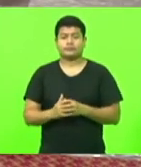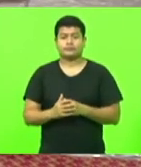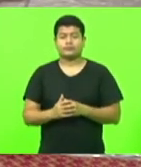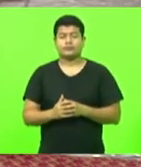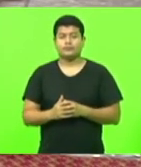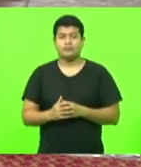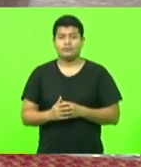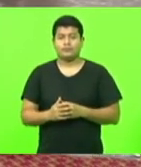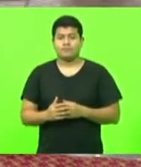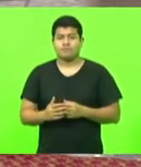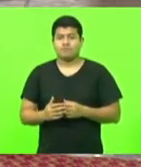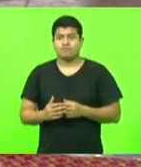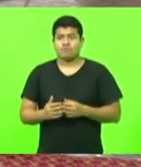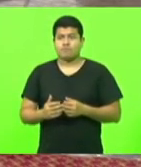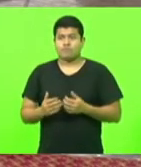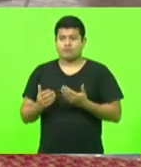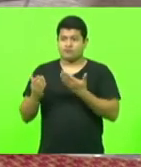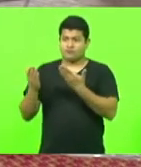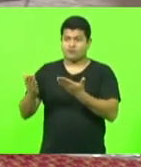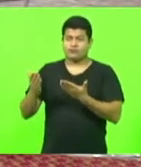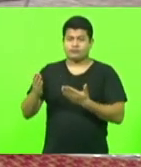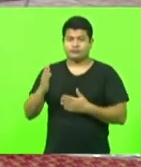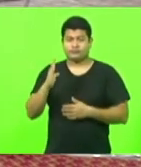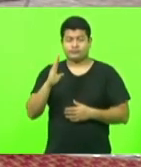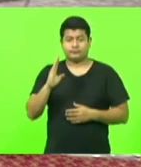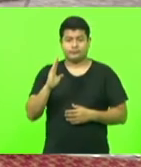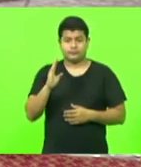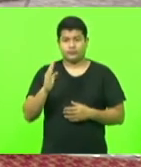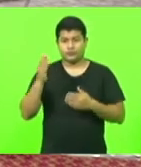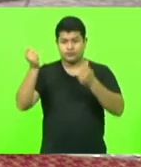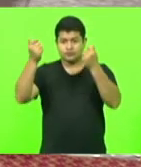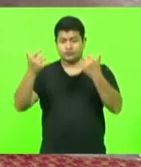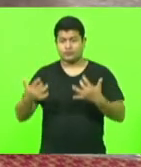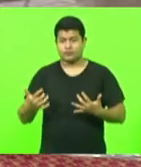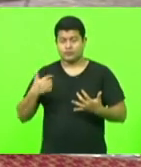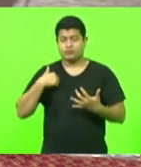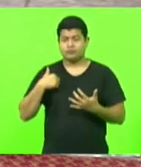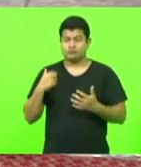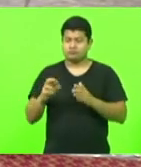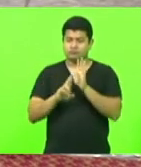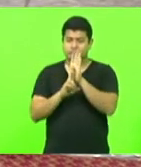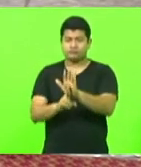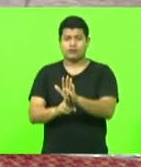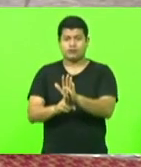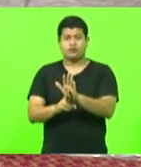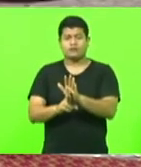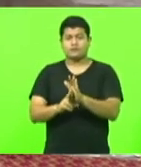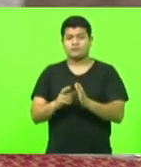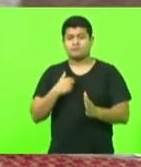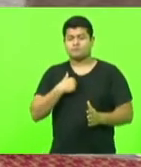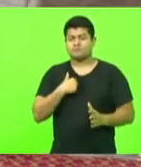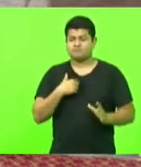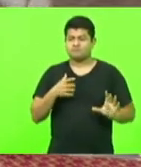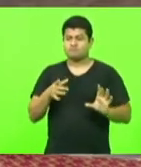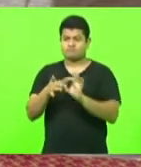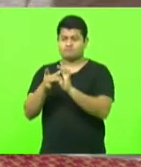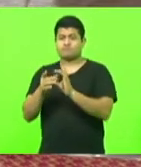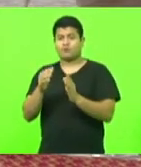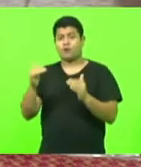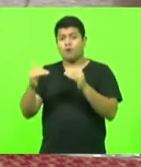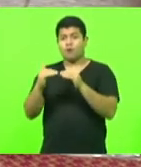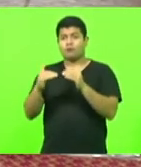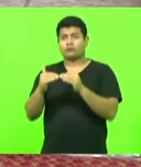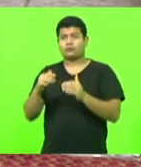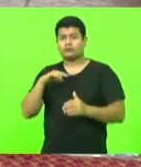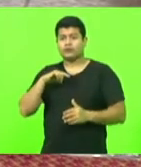fazer as palavras suas, as palavras de tanta gente de defesa civil, e, como eu disse, nós temos aqui um expert,